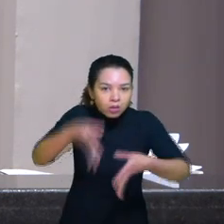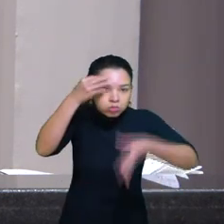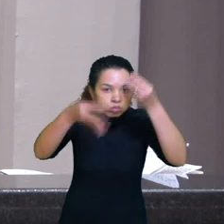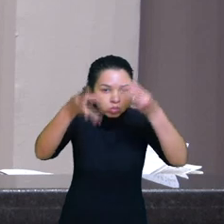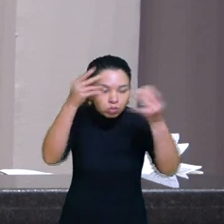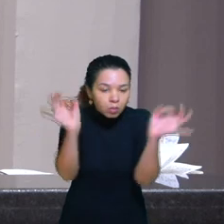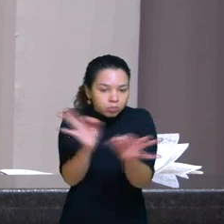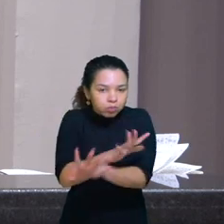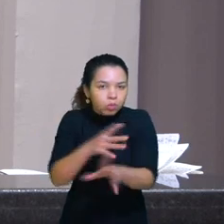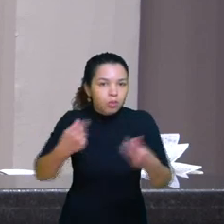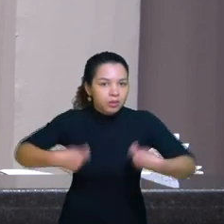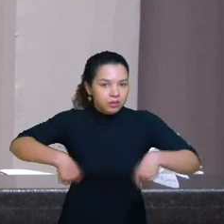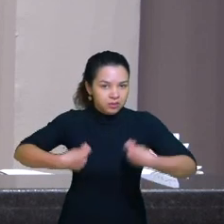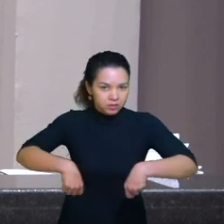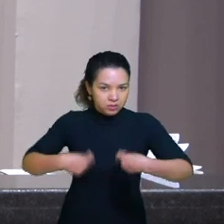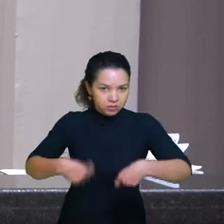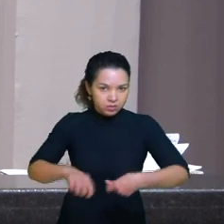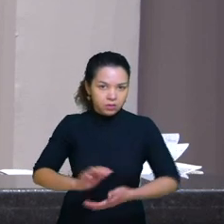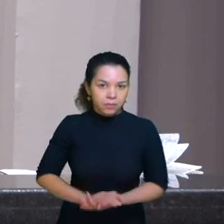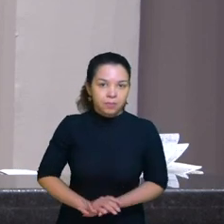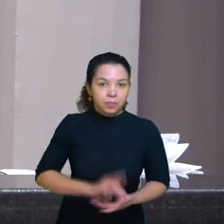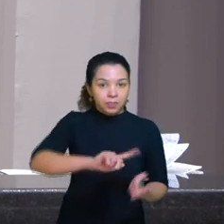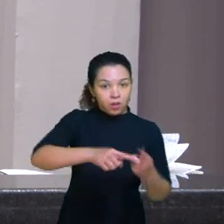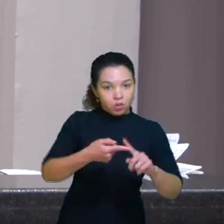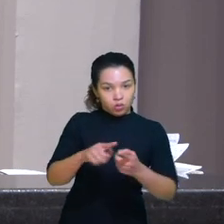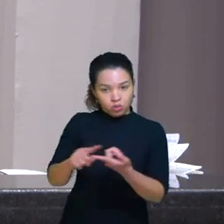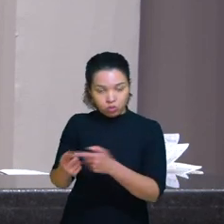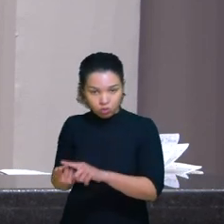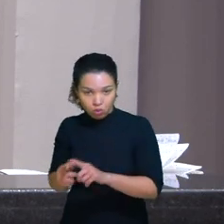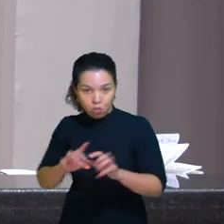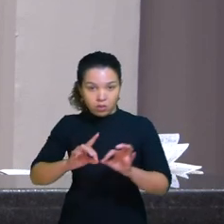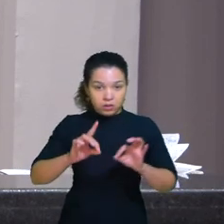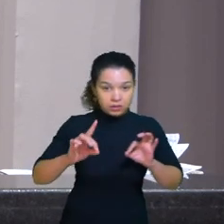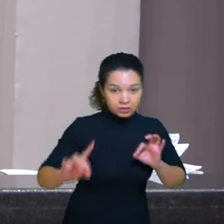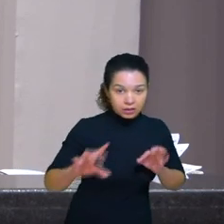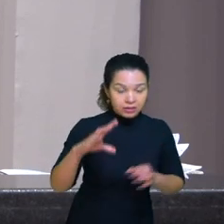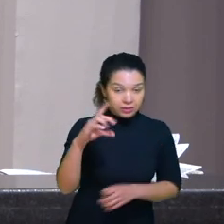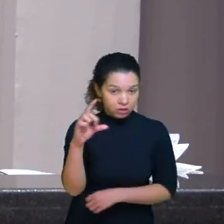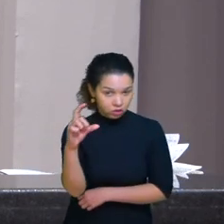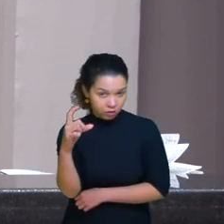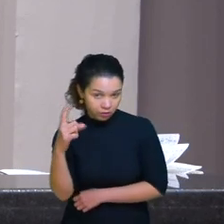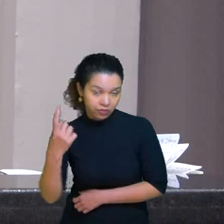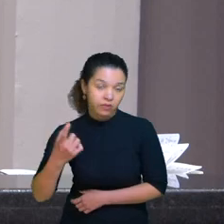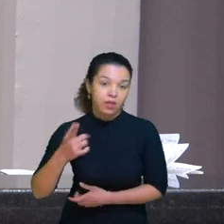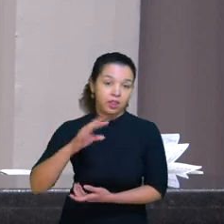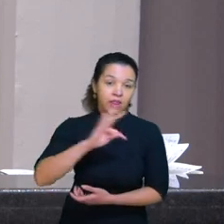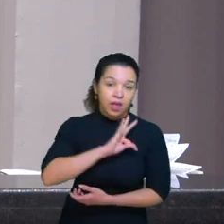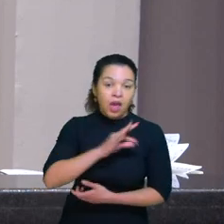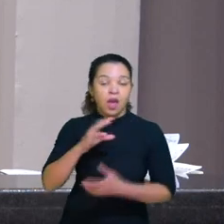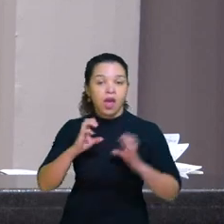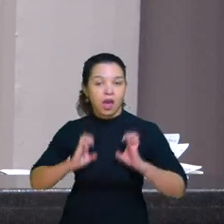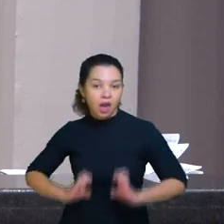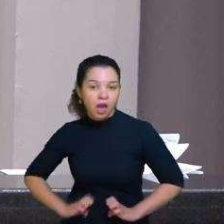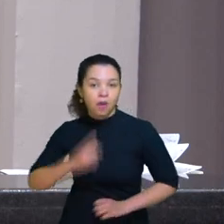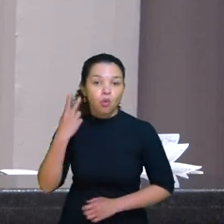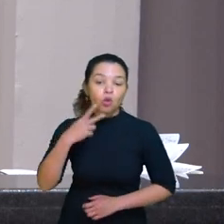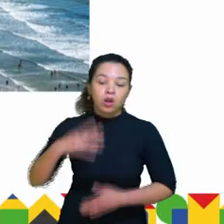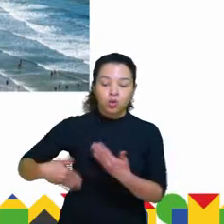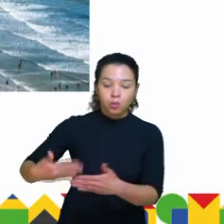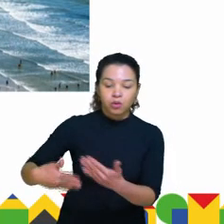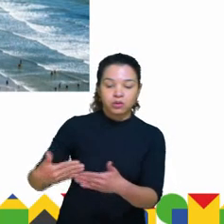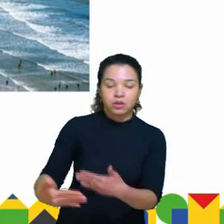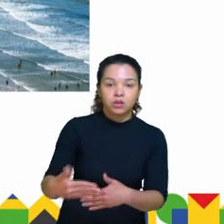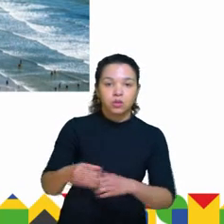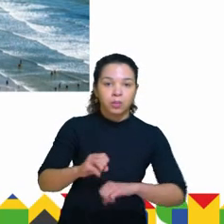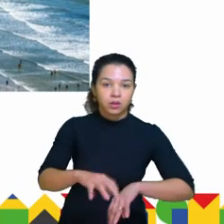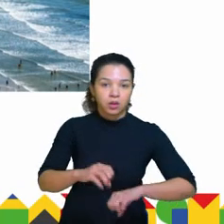gestão articulação das dimensões científica estética técnica e ético-política nos processos pedagógicos né então é assim